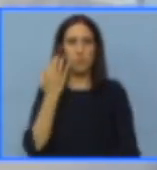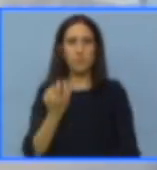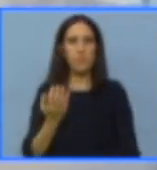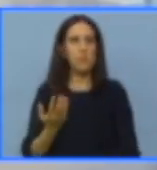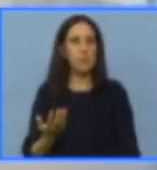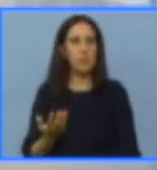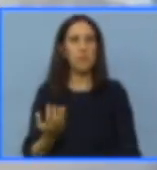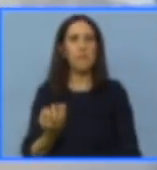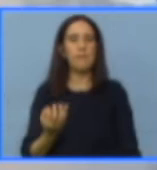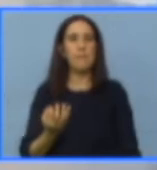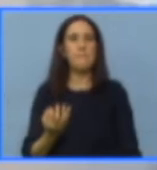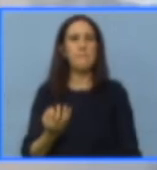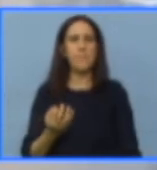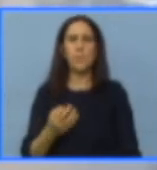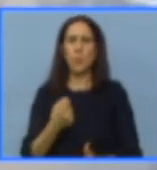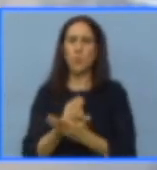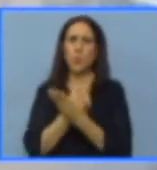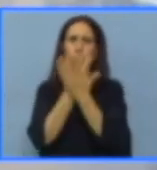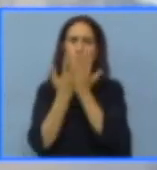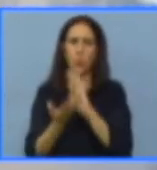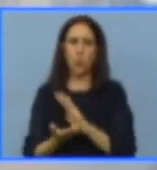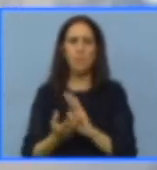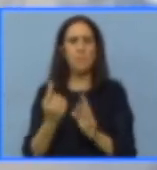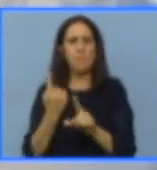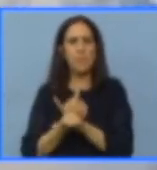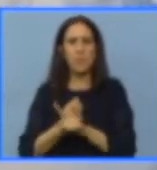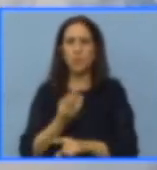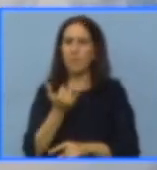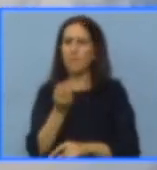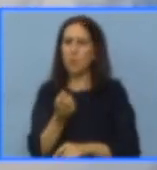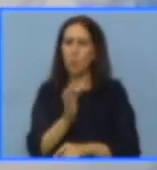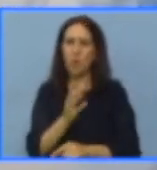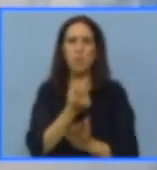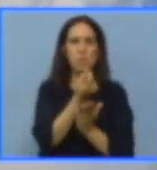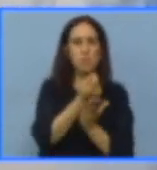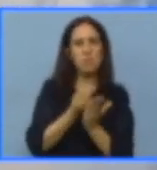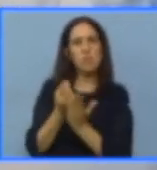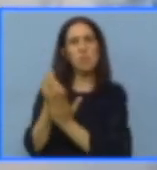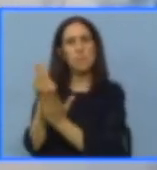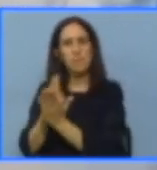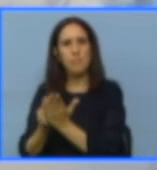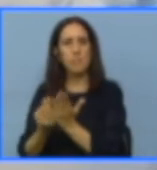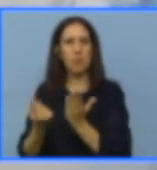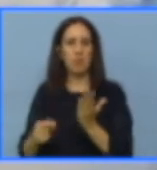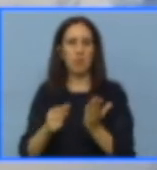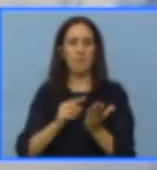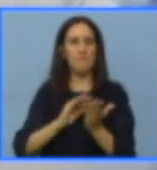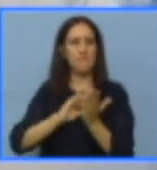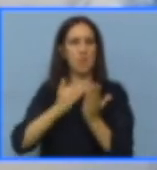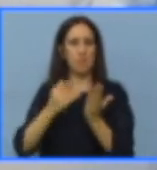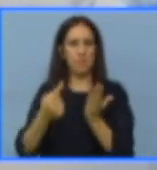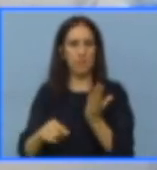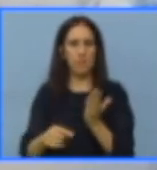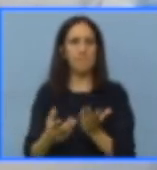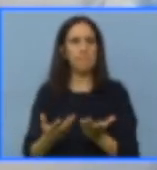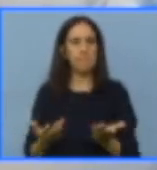um conjunto bastante nutrido, quase 20 peças, entre pintura e desenho, sobretudo, e também com relevo,